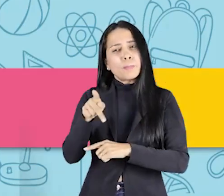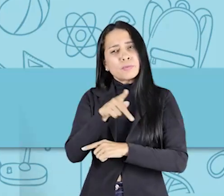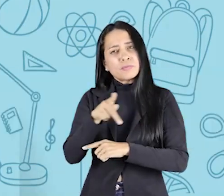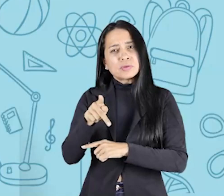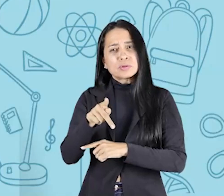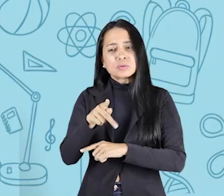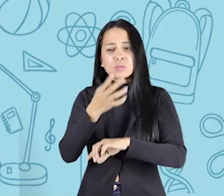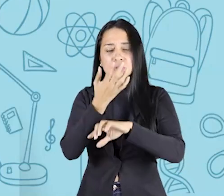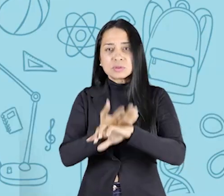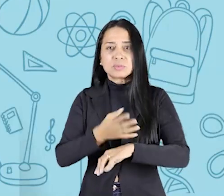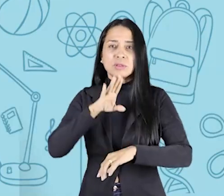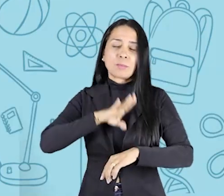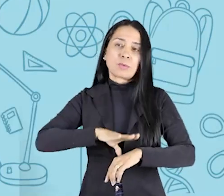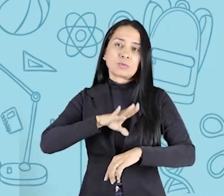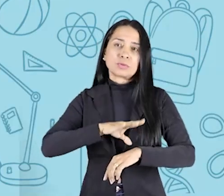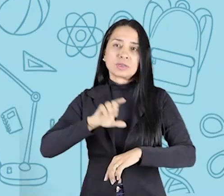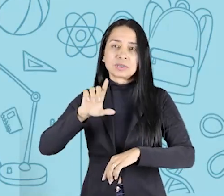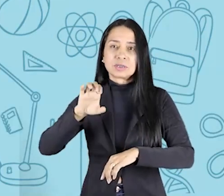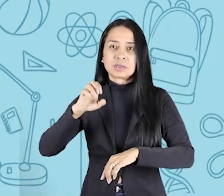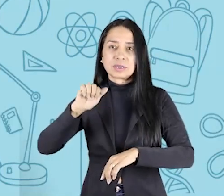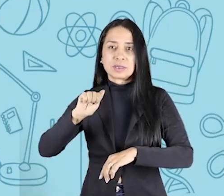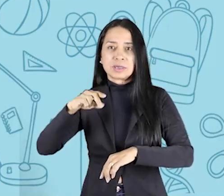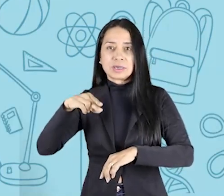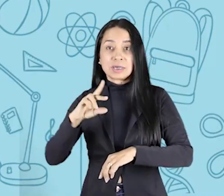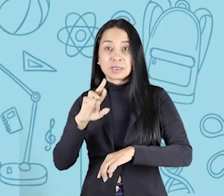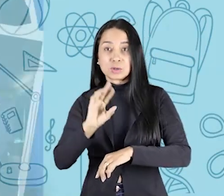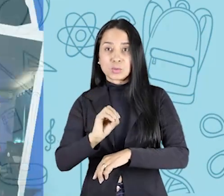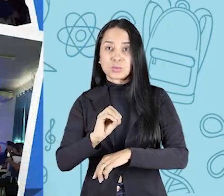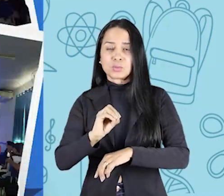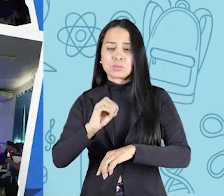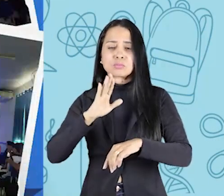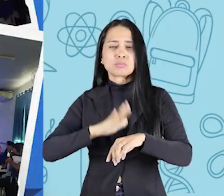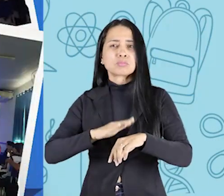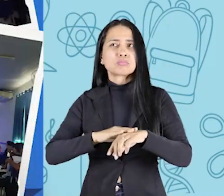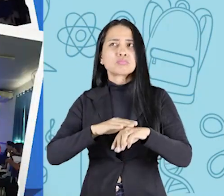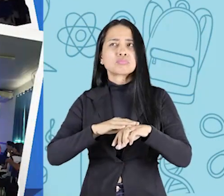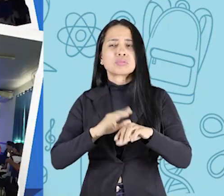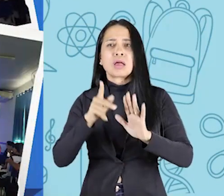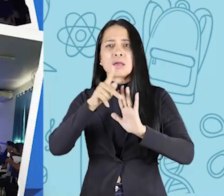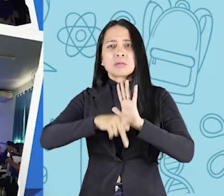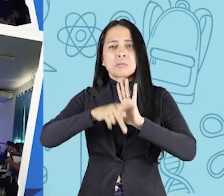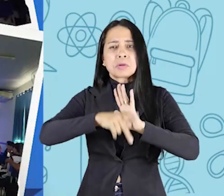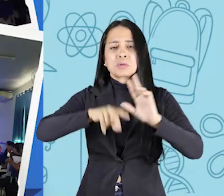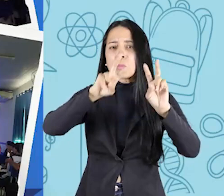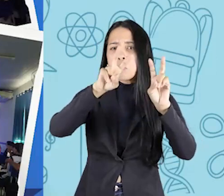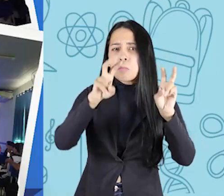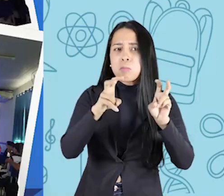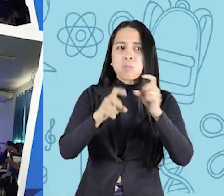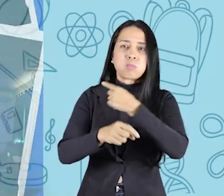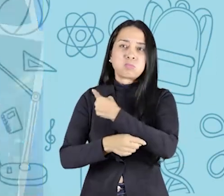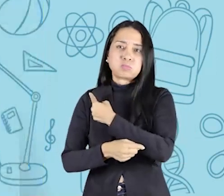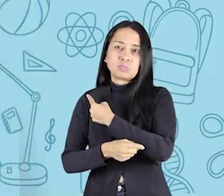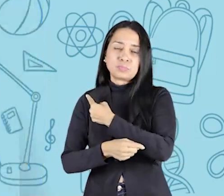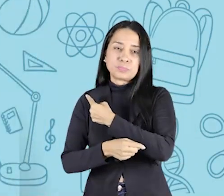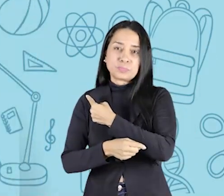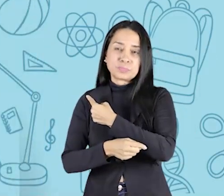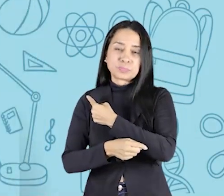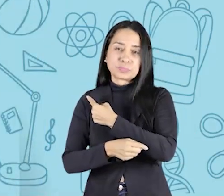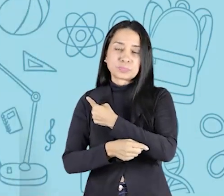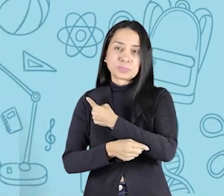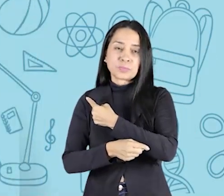portuguesa, Leandro Veloso, realizou um projeto que se chama Todos Somos Extraordinários, com o livro O